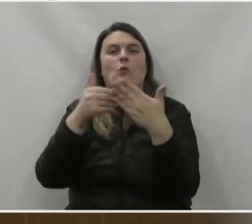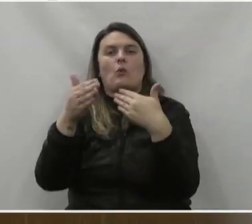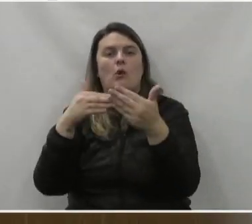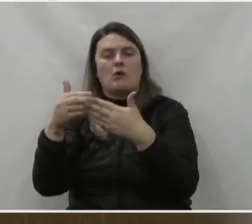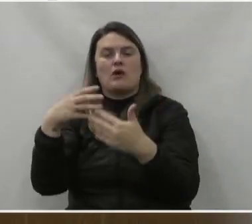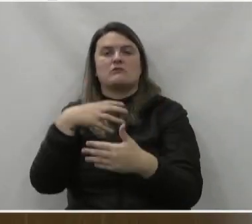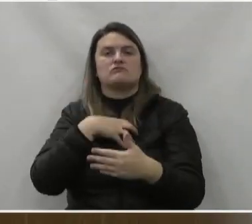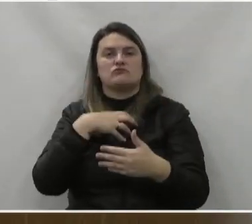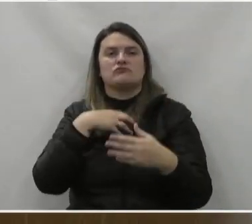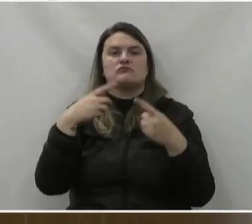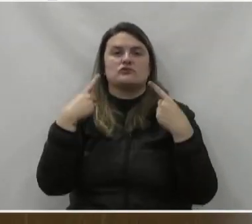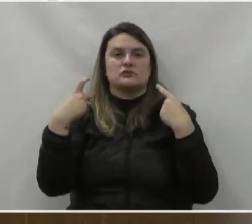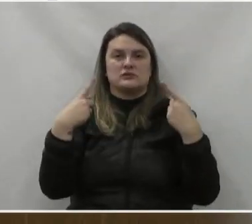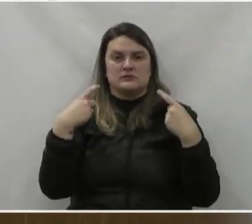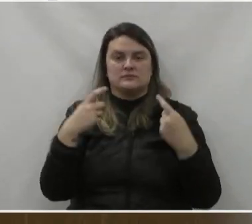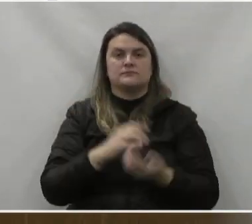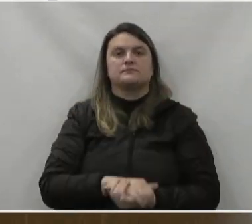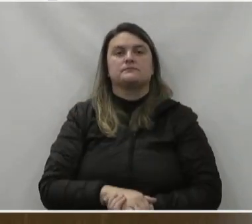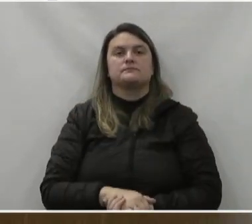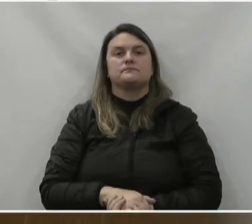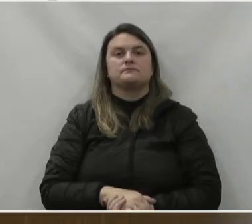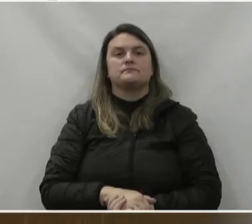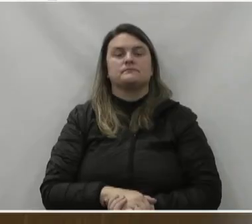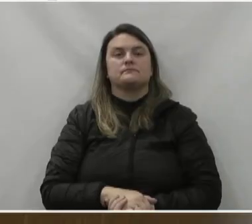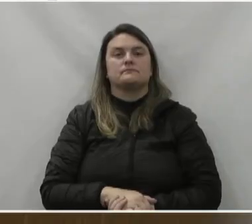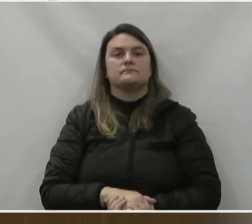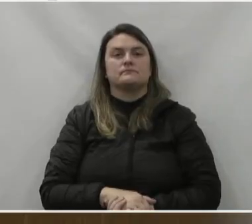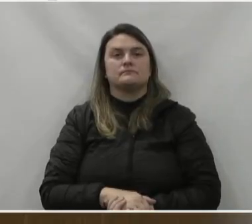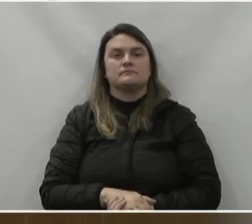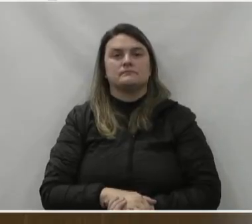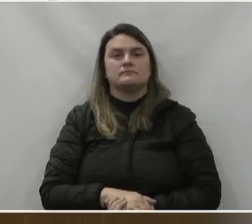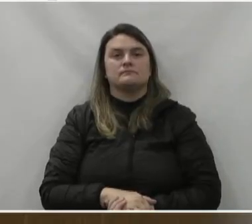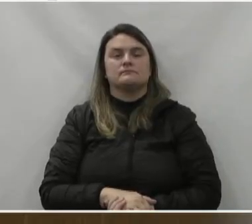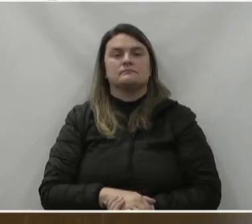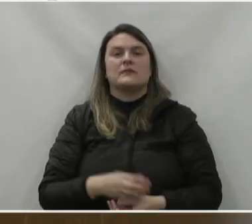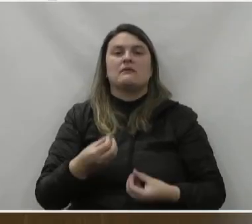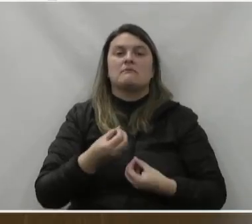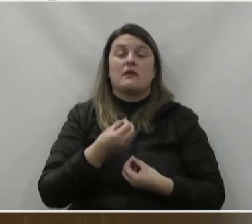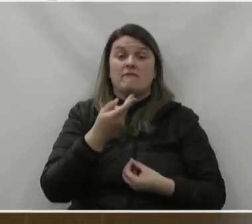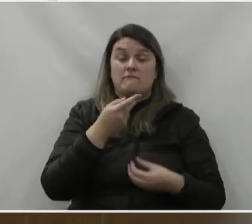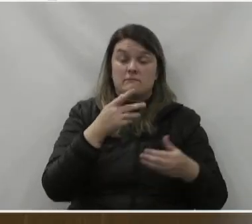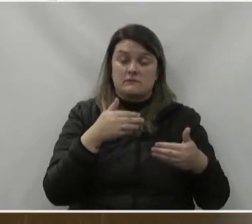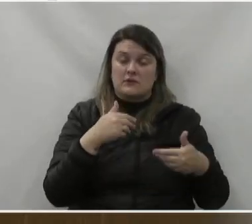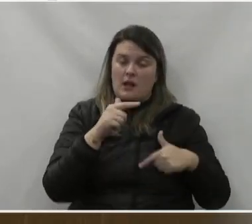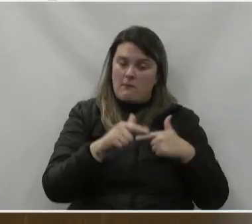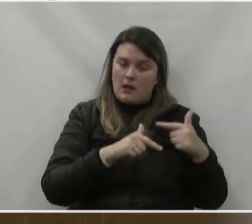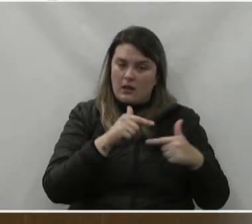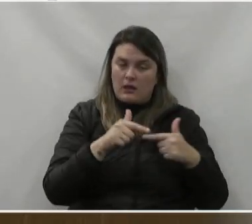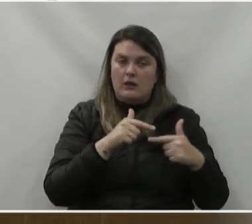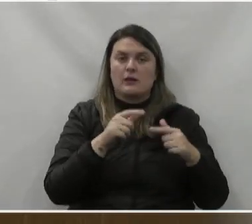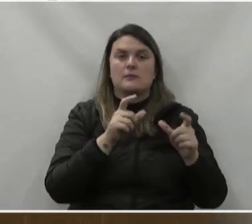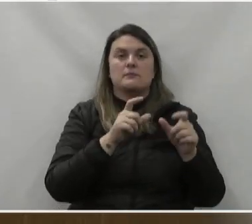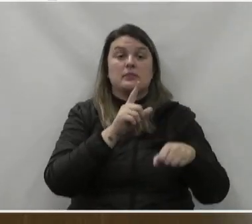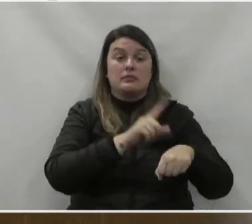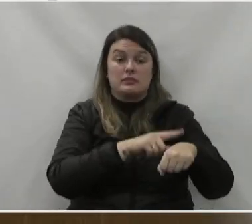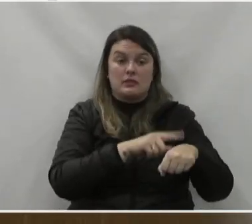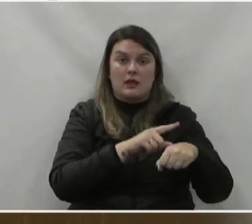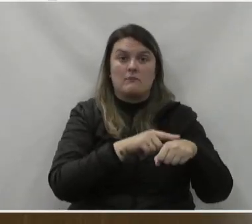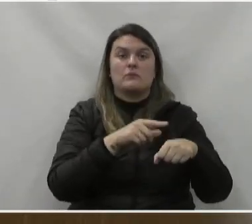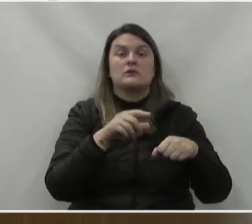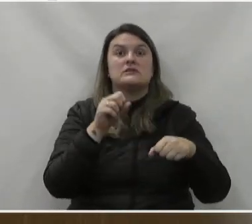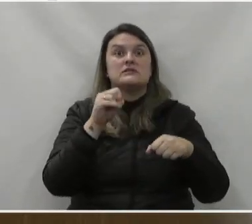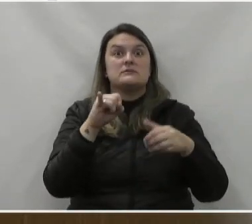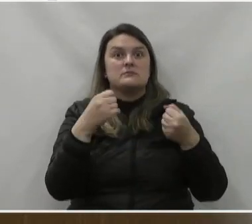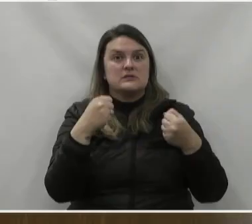de violência. Reitero conduzir os trabalhos, distribuir a palavra nos termos regimentais e, quando necessário, encerrar o microfone